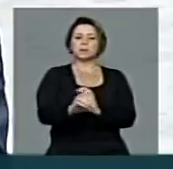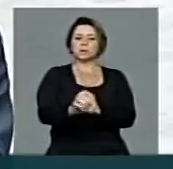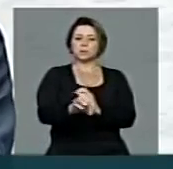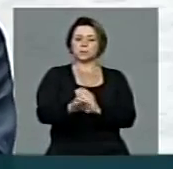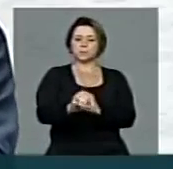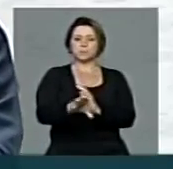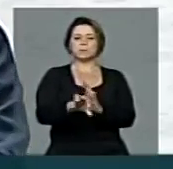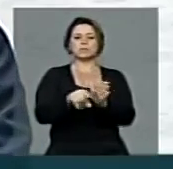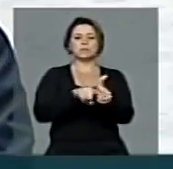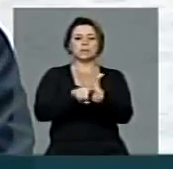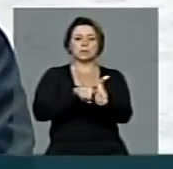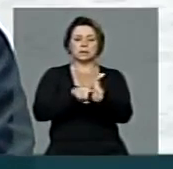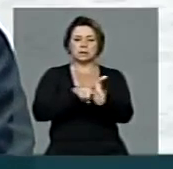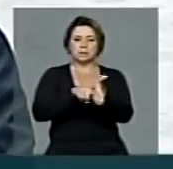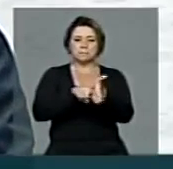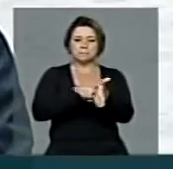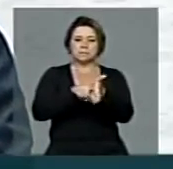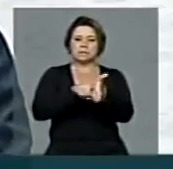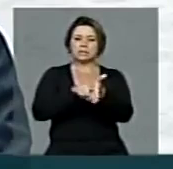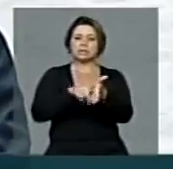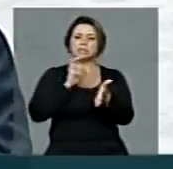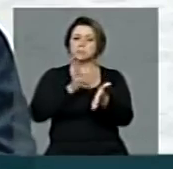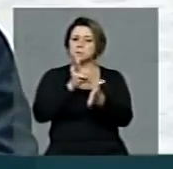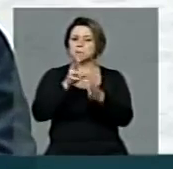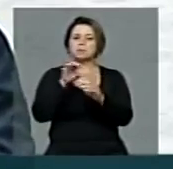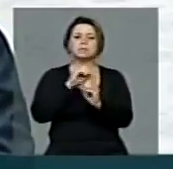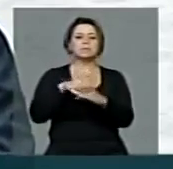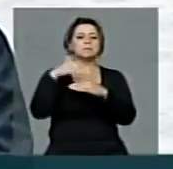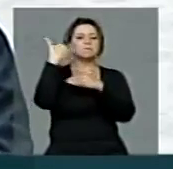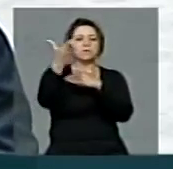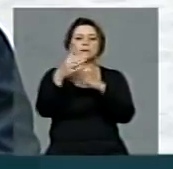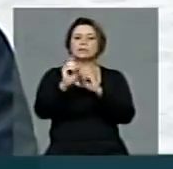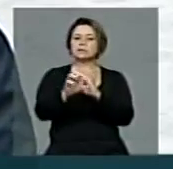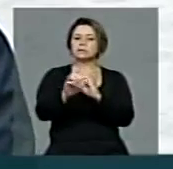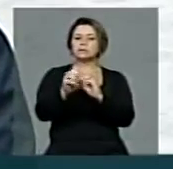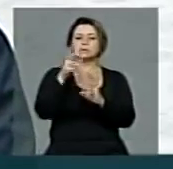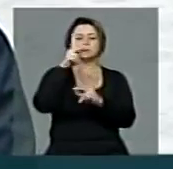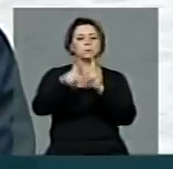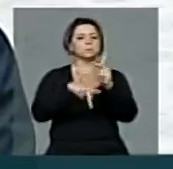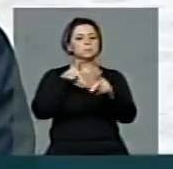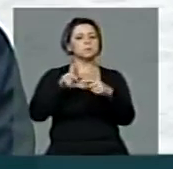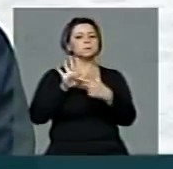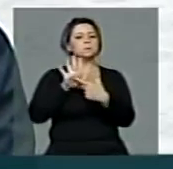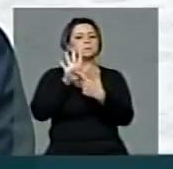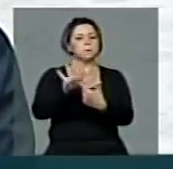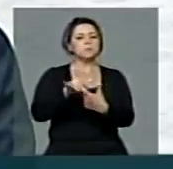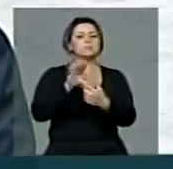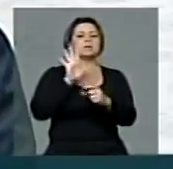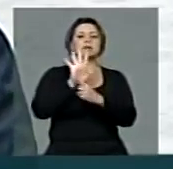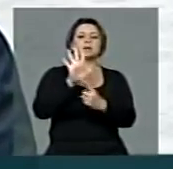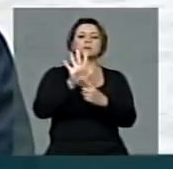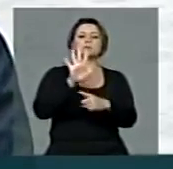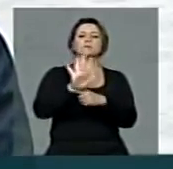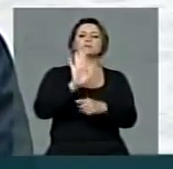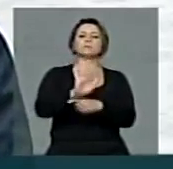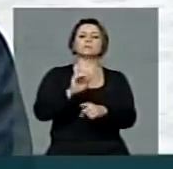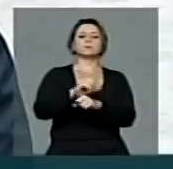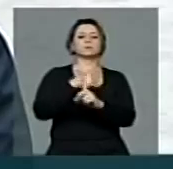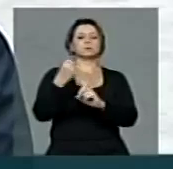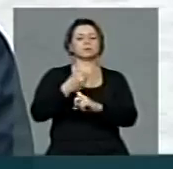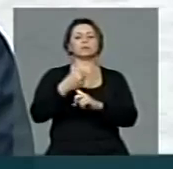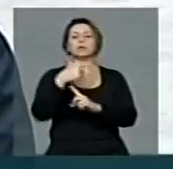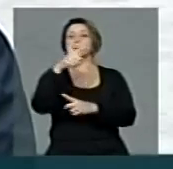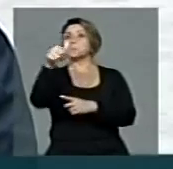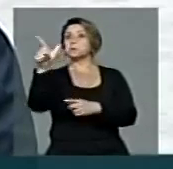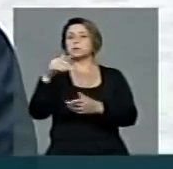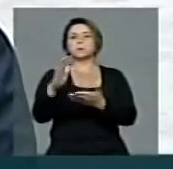a pesquisa e a extensão. Agora também tem outras que, ou seja, não tem qualidade